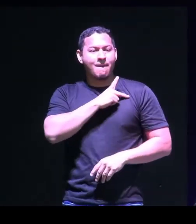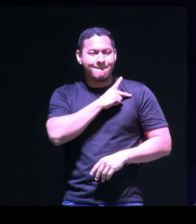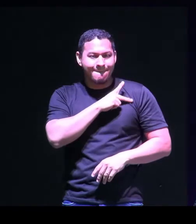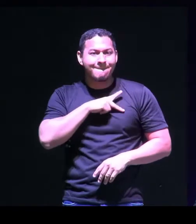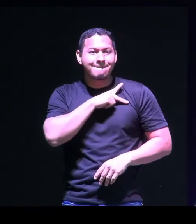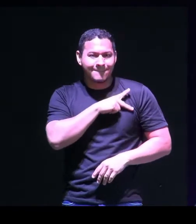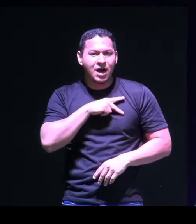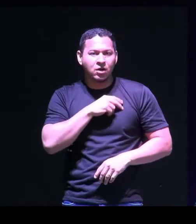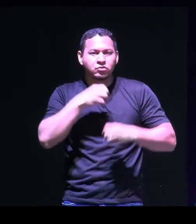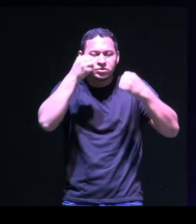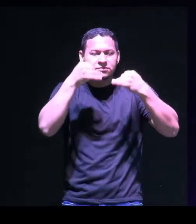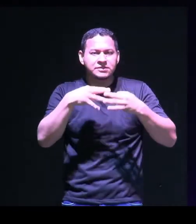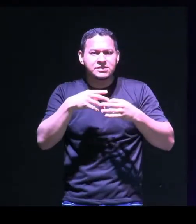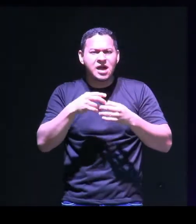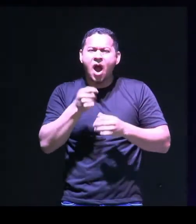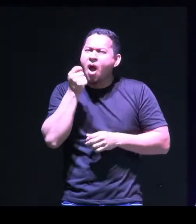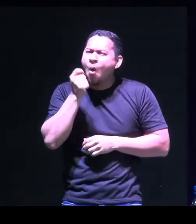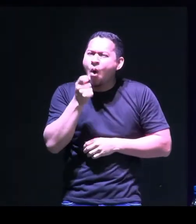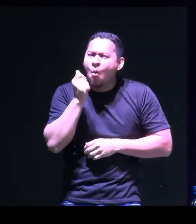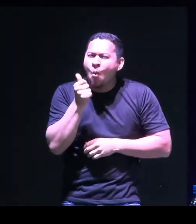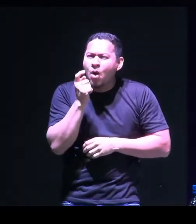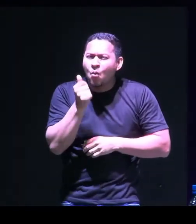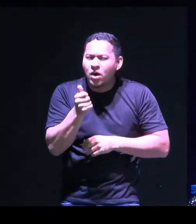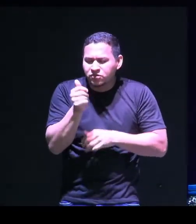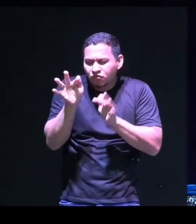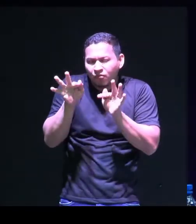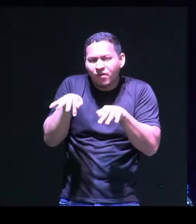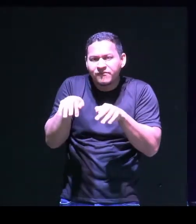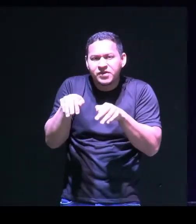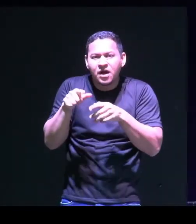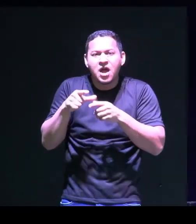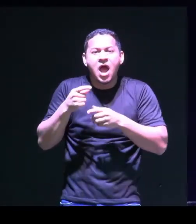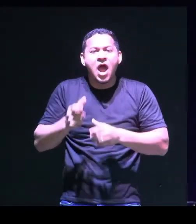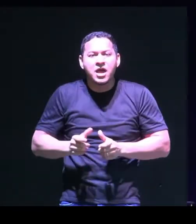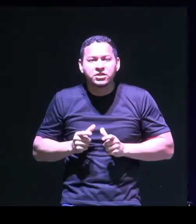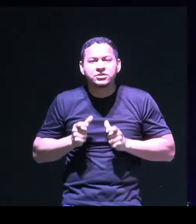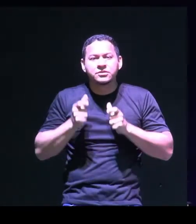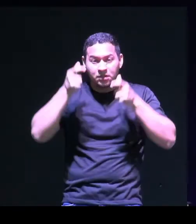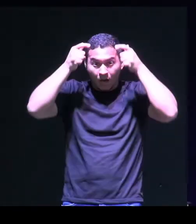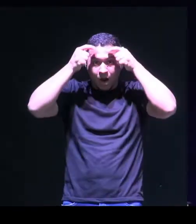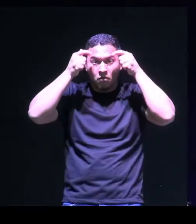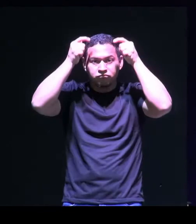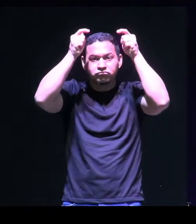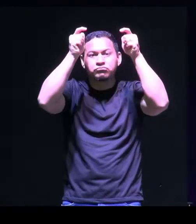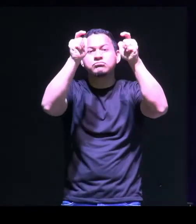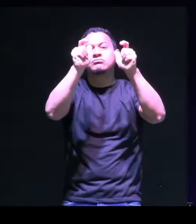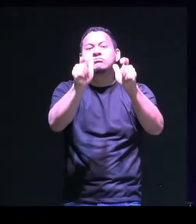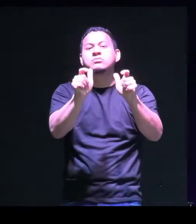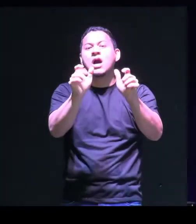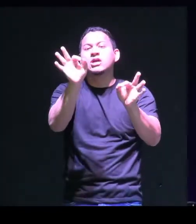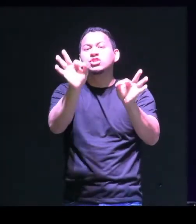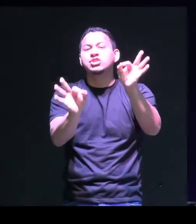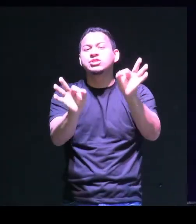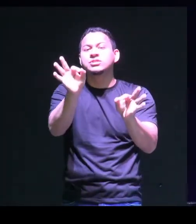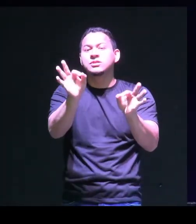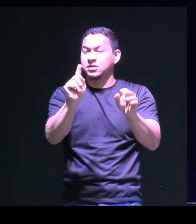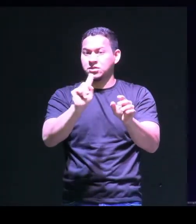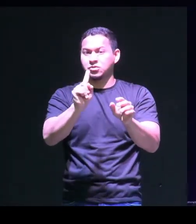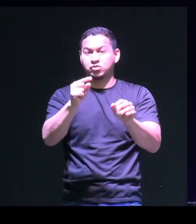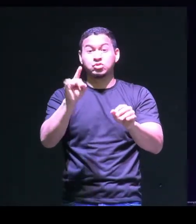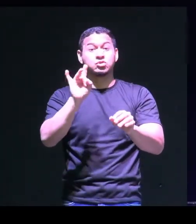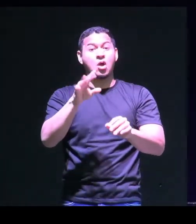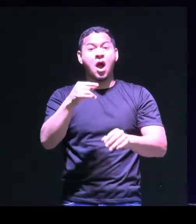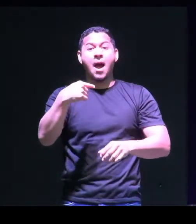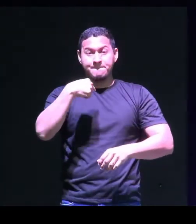dele, o justo juiz me dará a coroa da justiça, não só a mim,